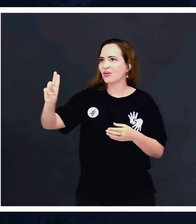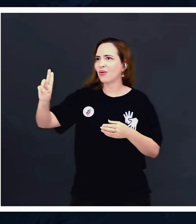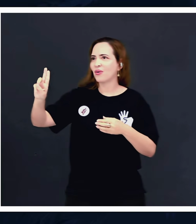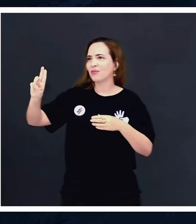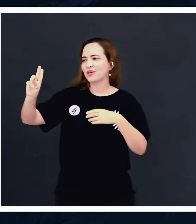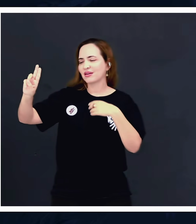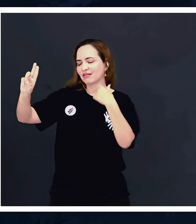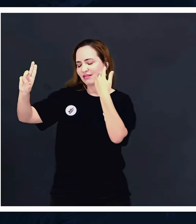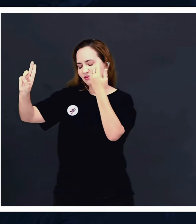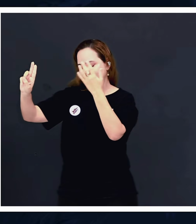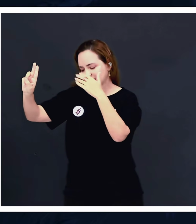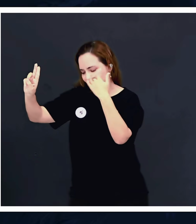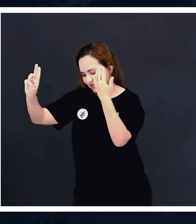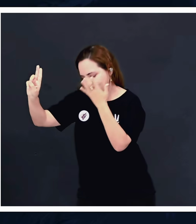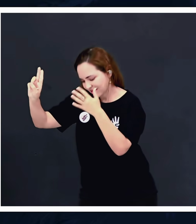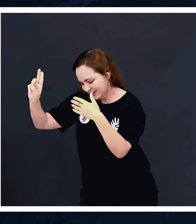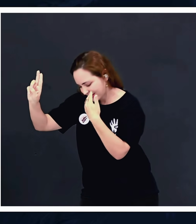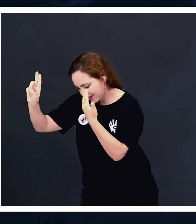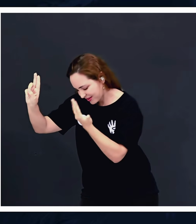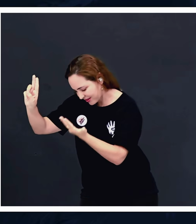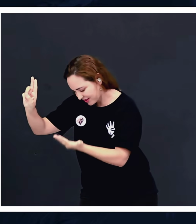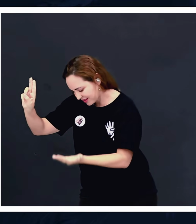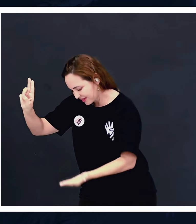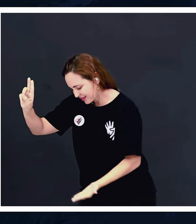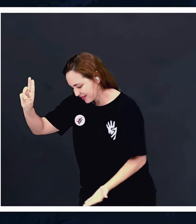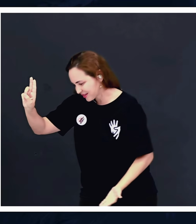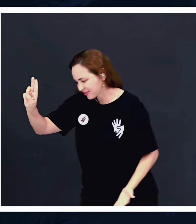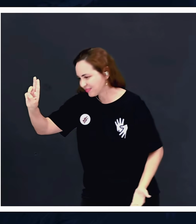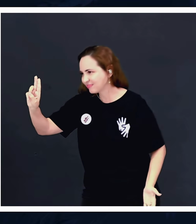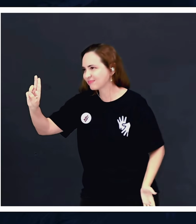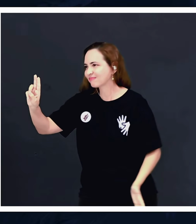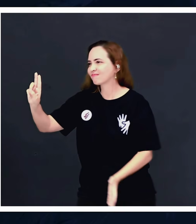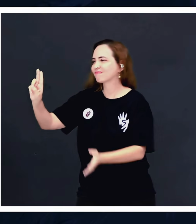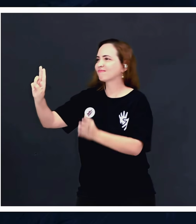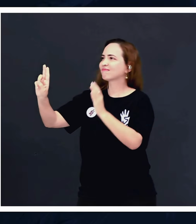Teu nome engrandecer